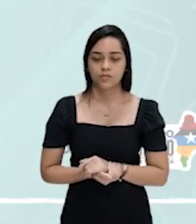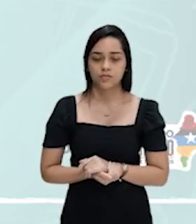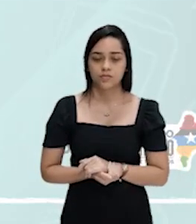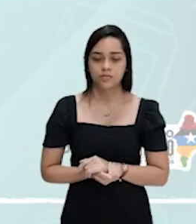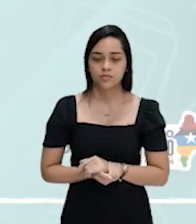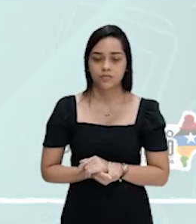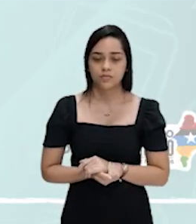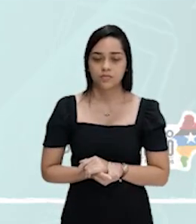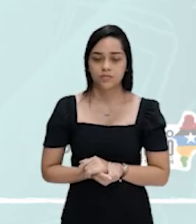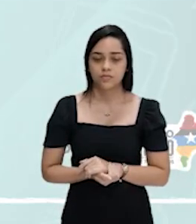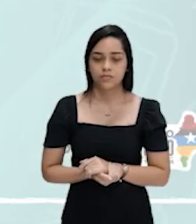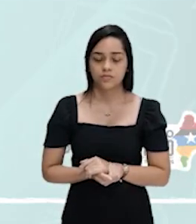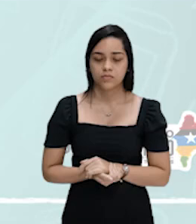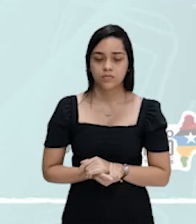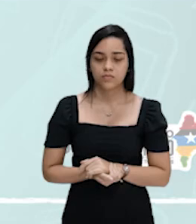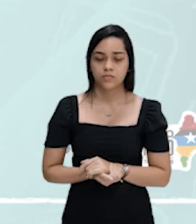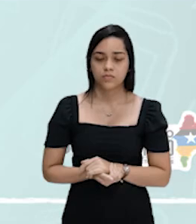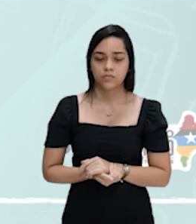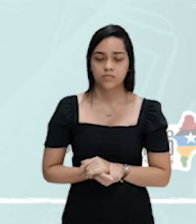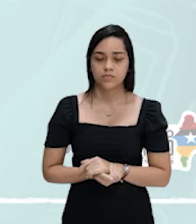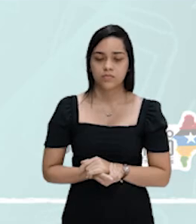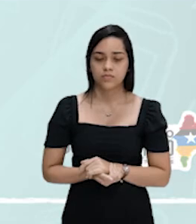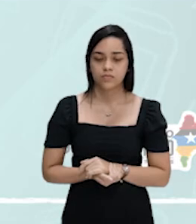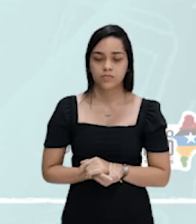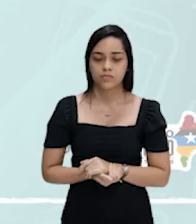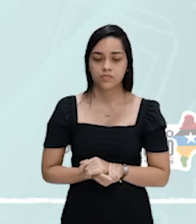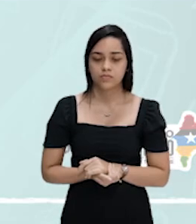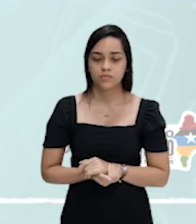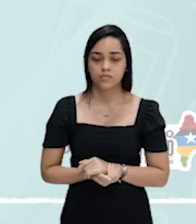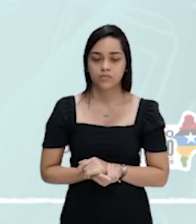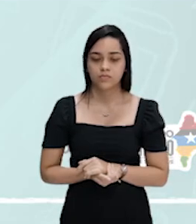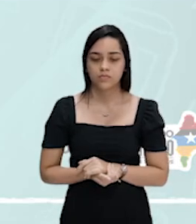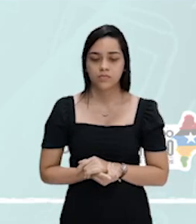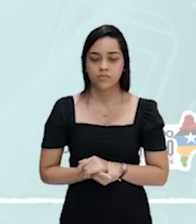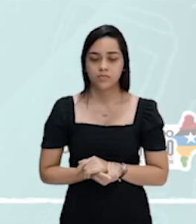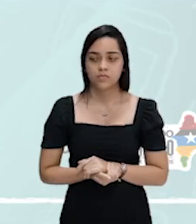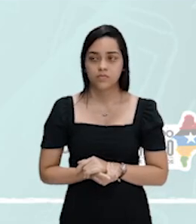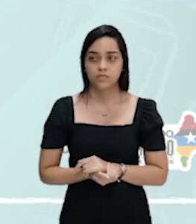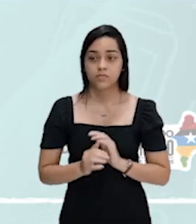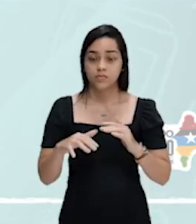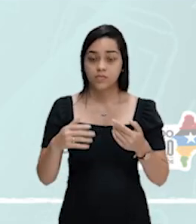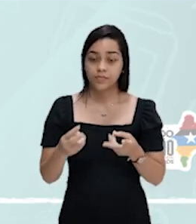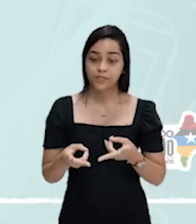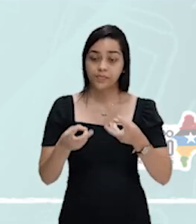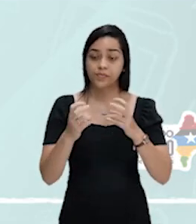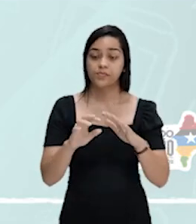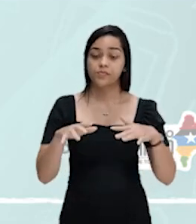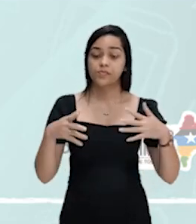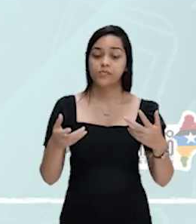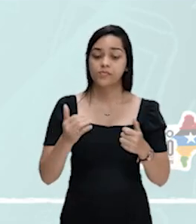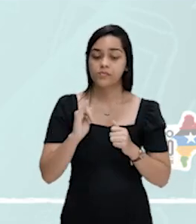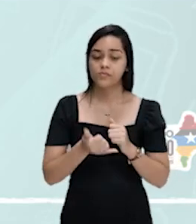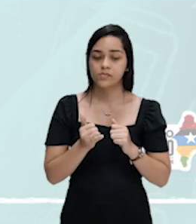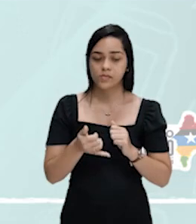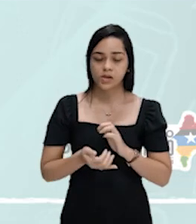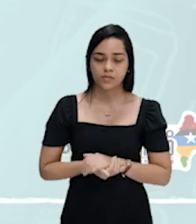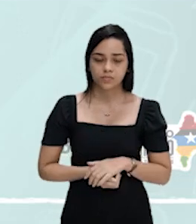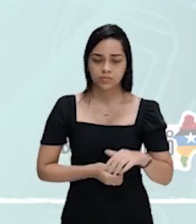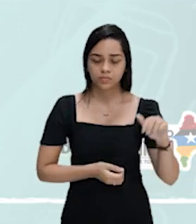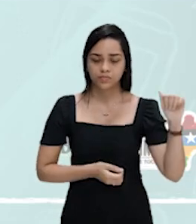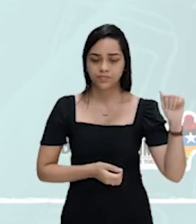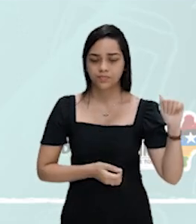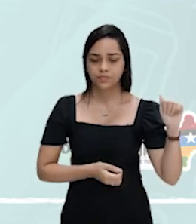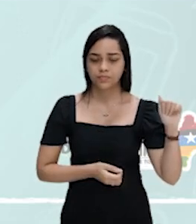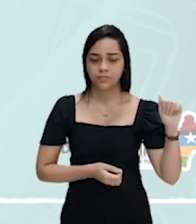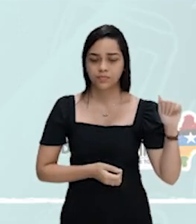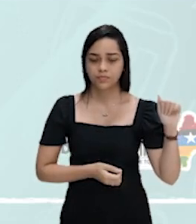corresponde a uma oração subordinada adjetiva aqui no caso não é para classificar é para identificar Qual é adjetivo então letra não